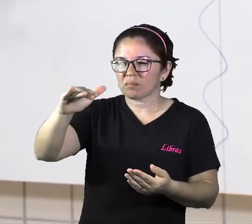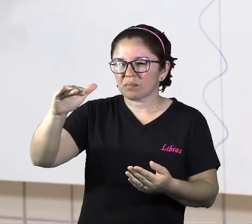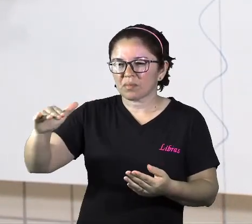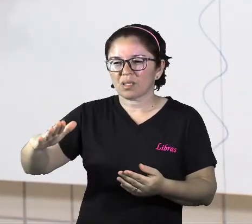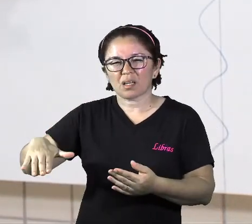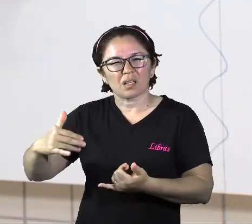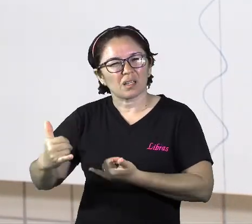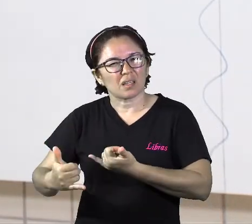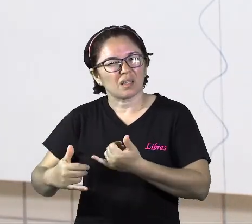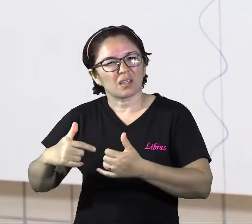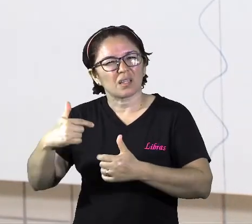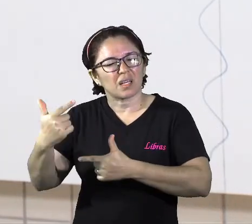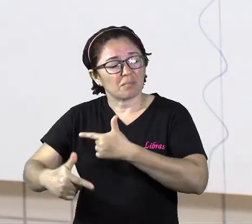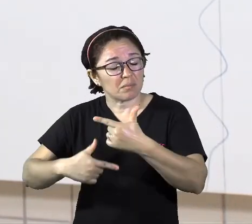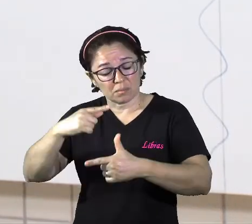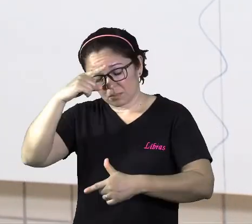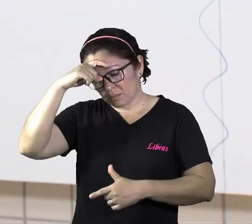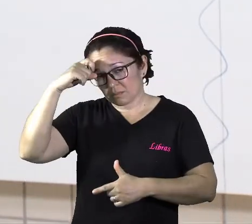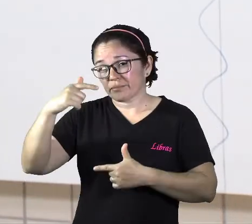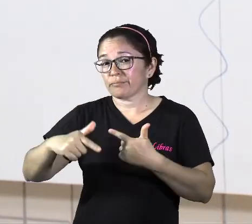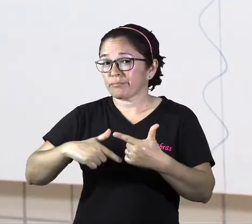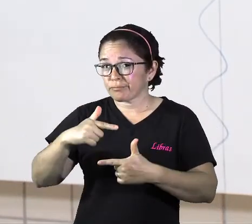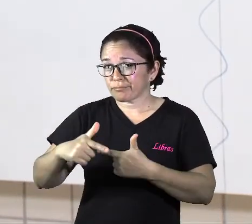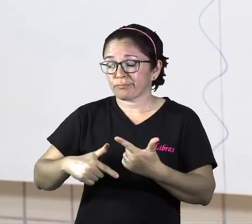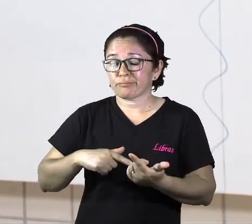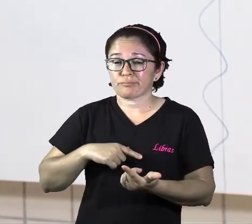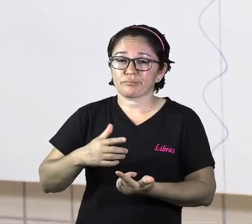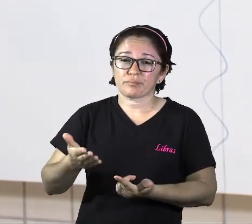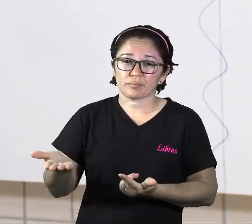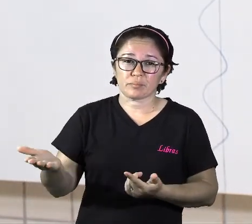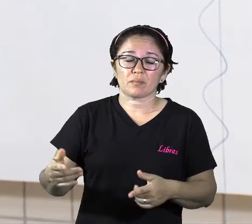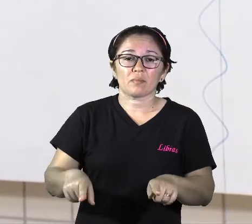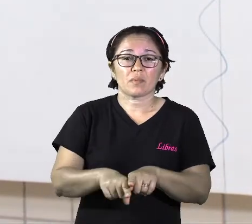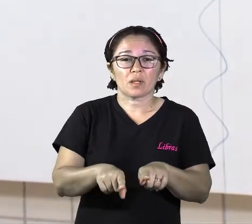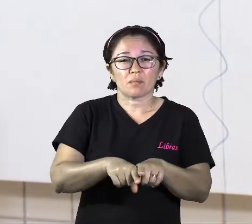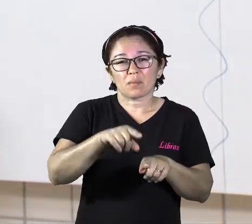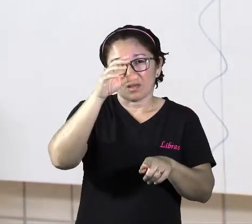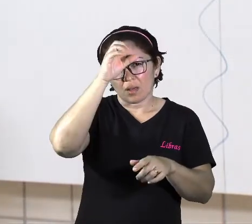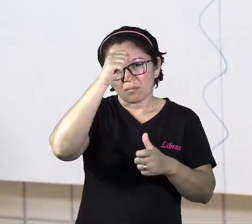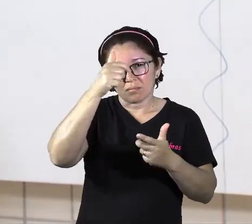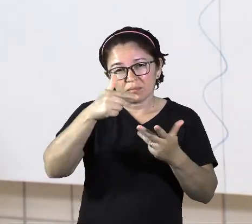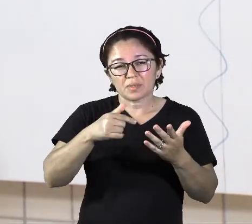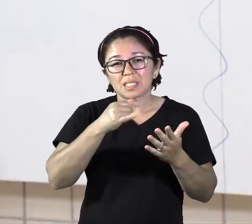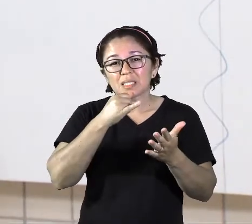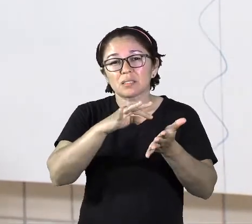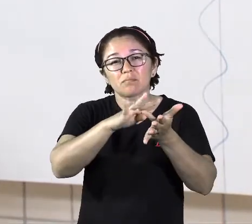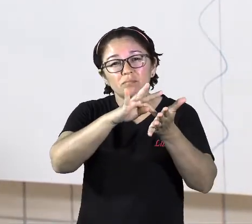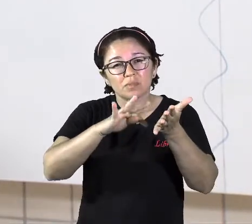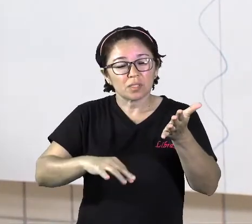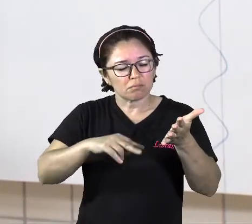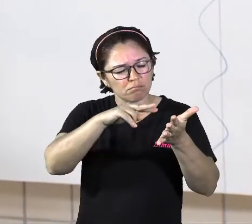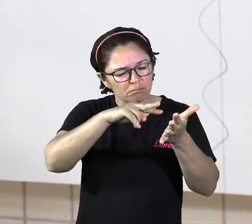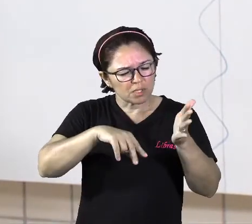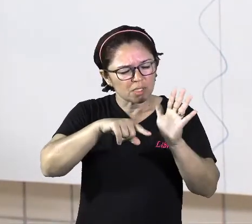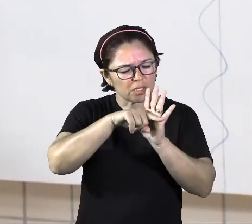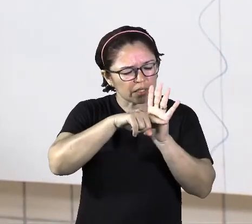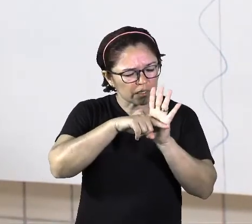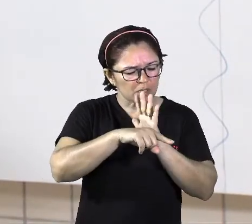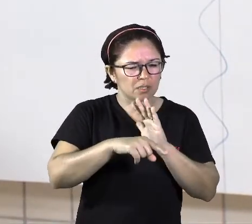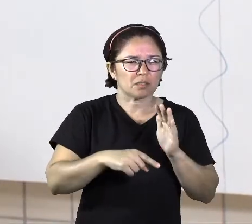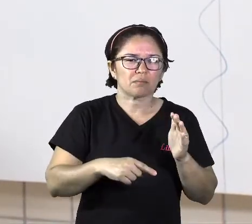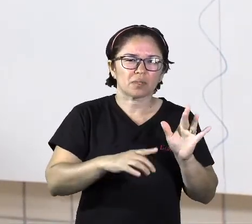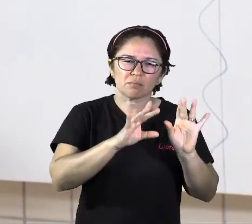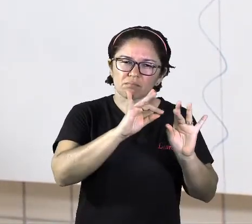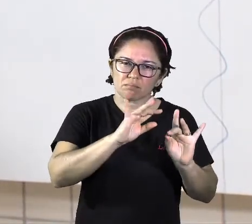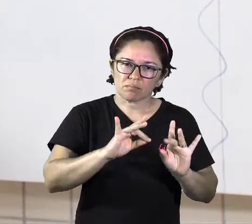e imperativo. Leitura, compreensão e interpretação de textos. Respondemos questões que estão no seu bloco de estudos.